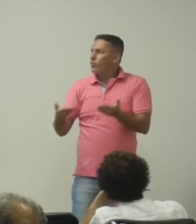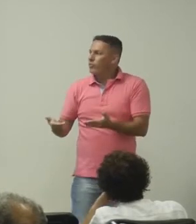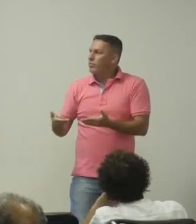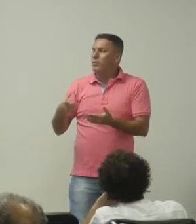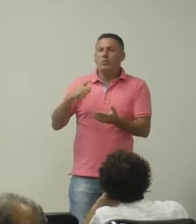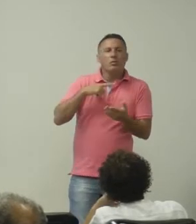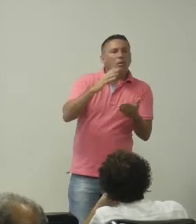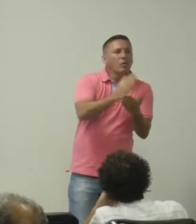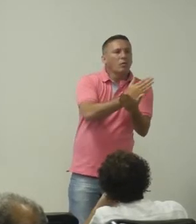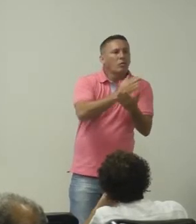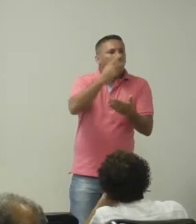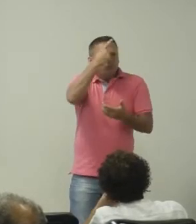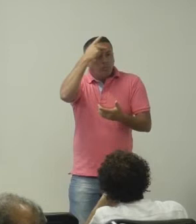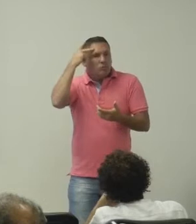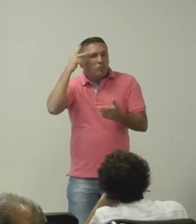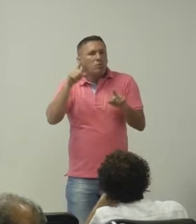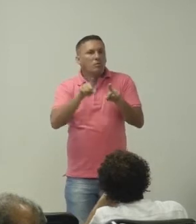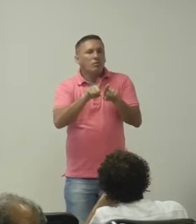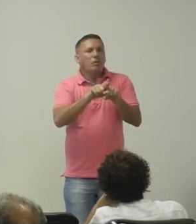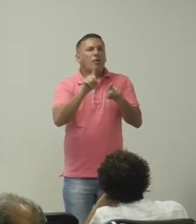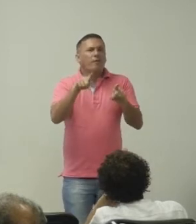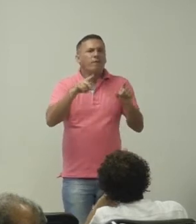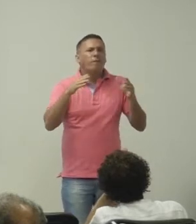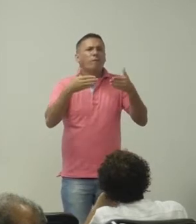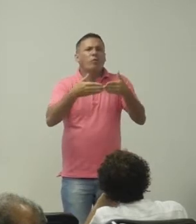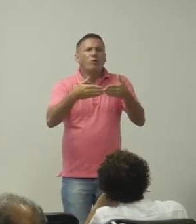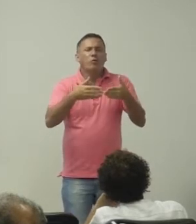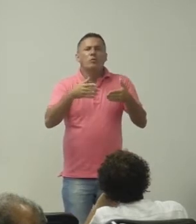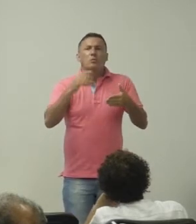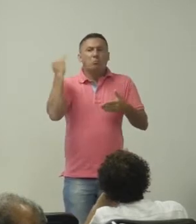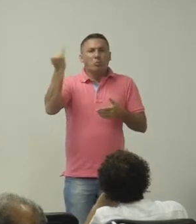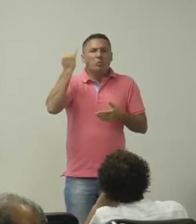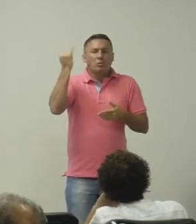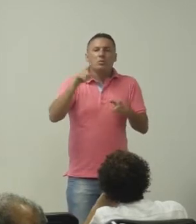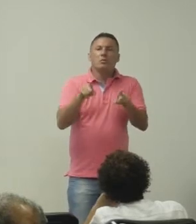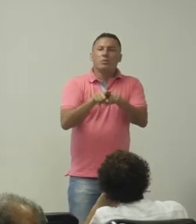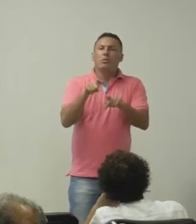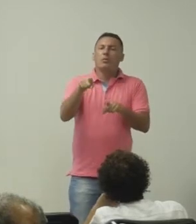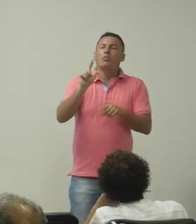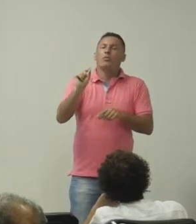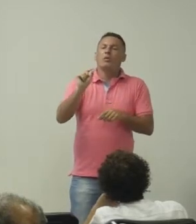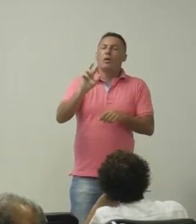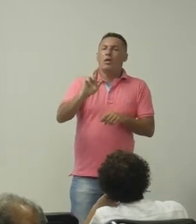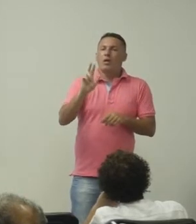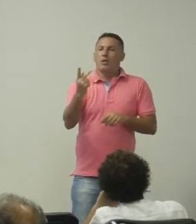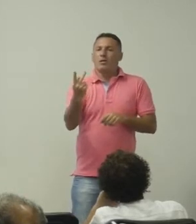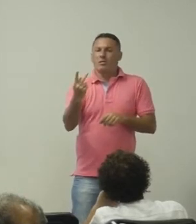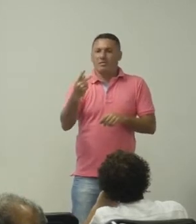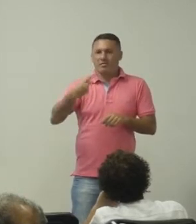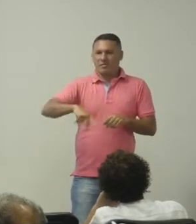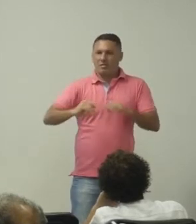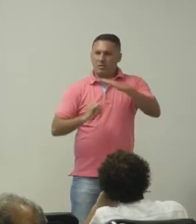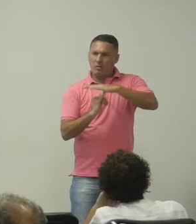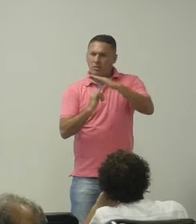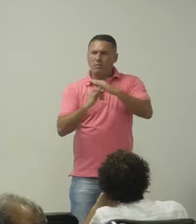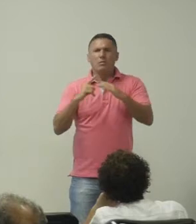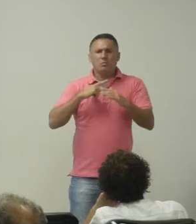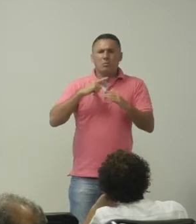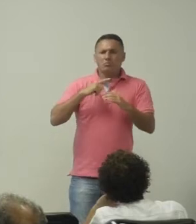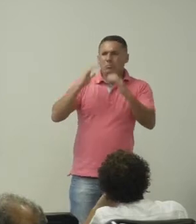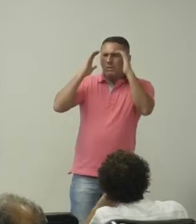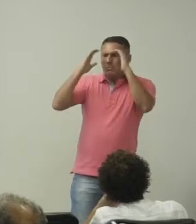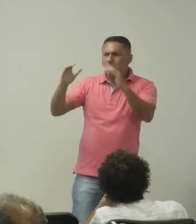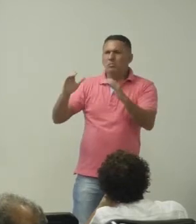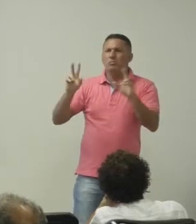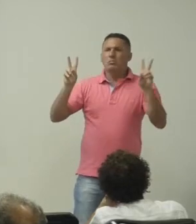vendo algumas pessoas aqui, então assim, é muito importante, né, a equipe de gestão de pessoas está envolvida com essa temática. E agora a gente vai